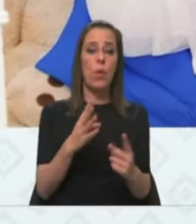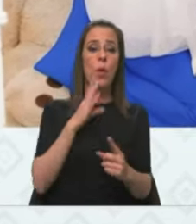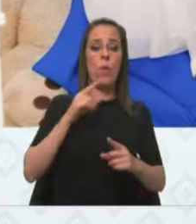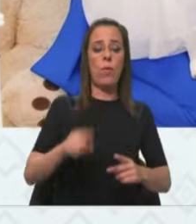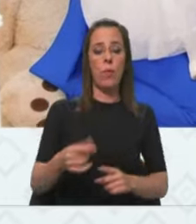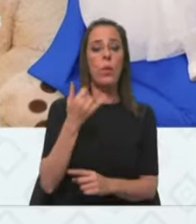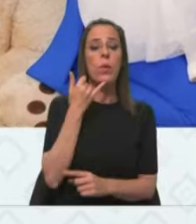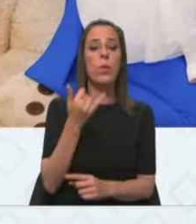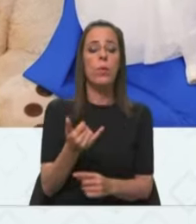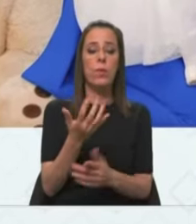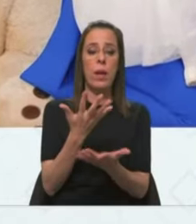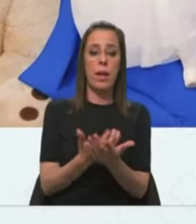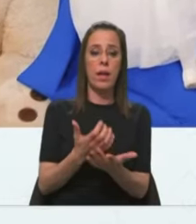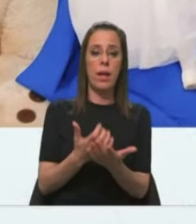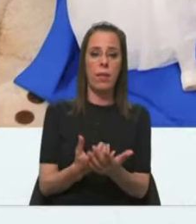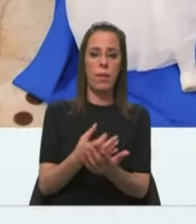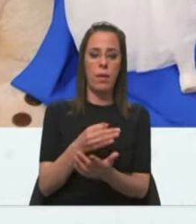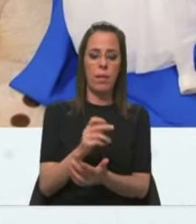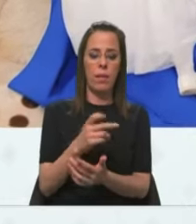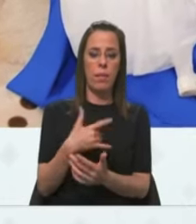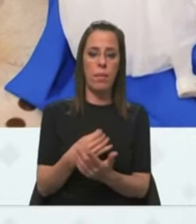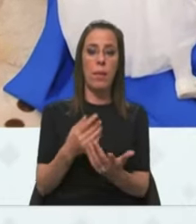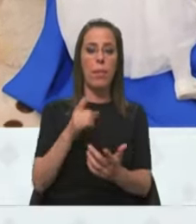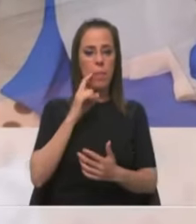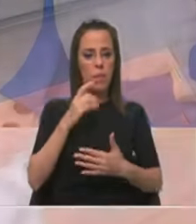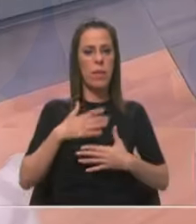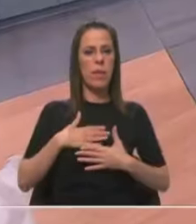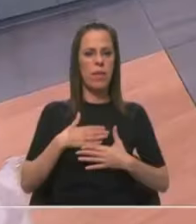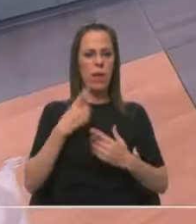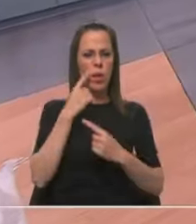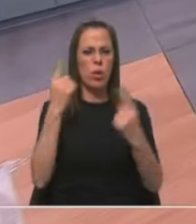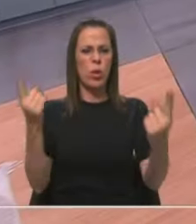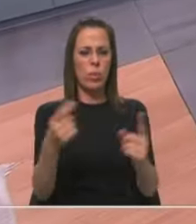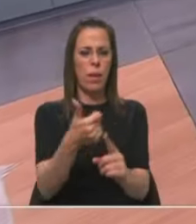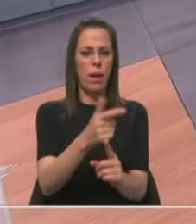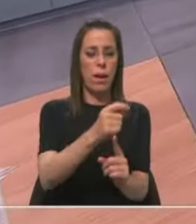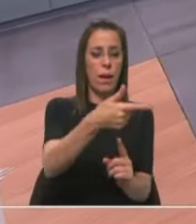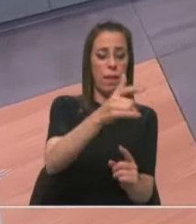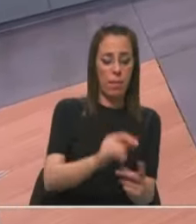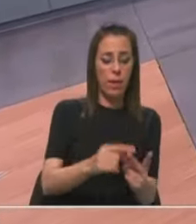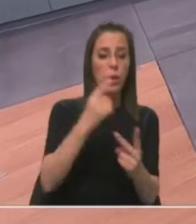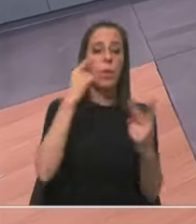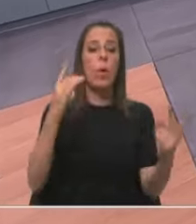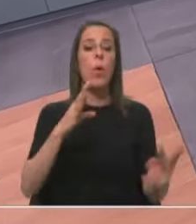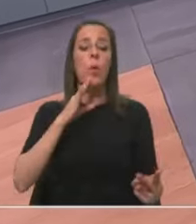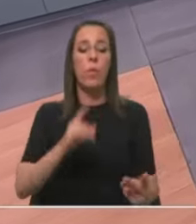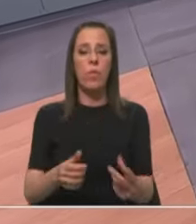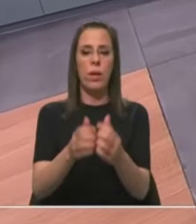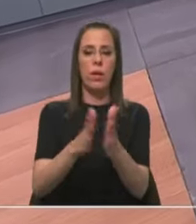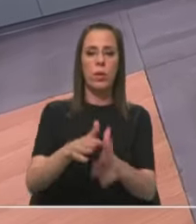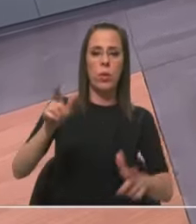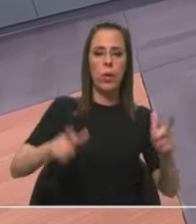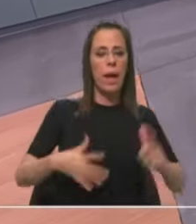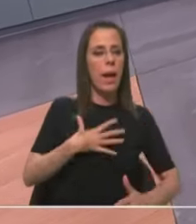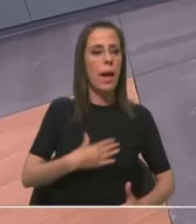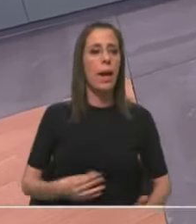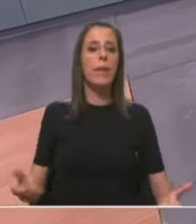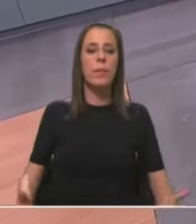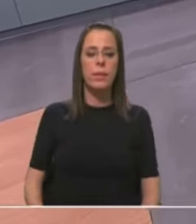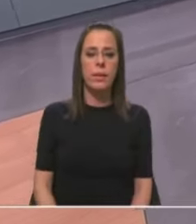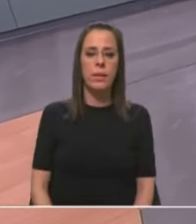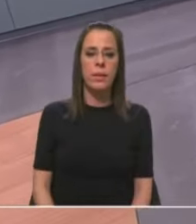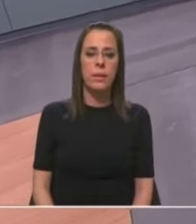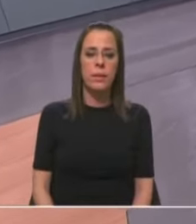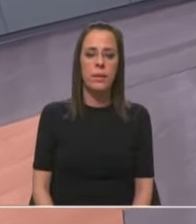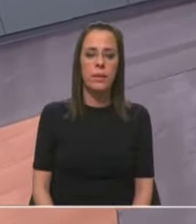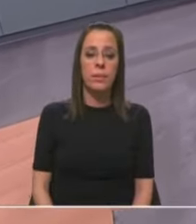através de um telefonema que foi gravado com Pedro pico ele para se defender expõe A Betty expõe o filho e expõe toda a gente que L aper expor mas expor uma